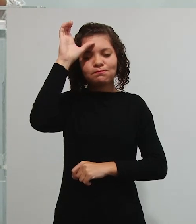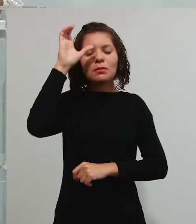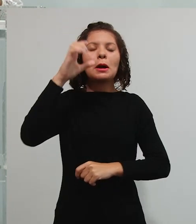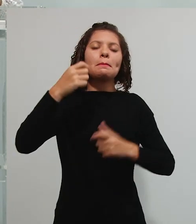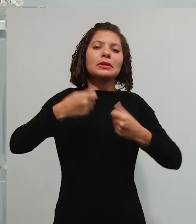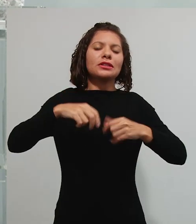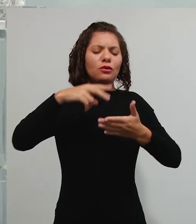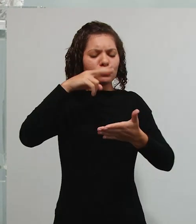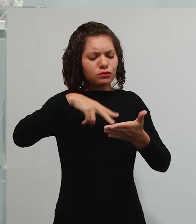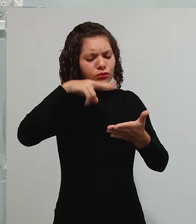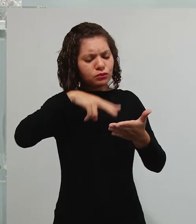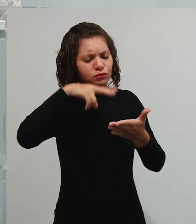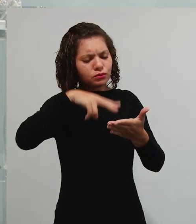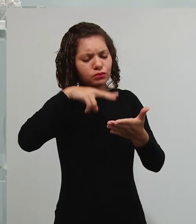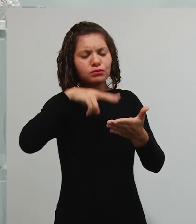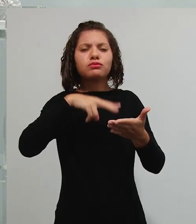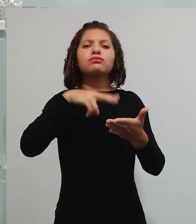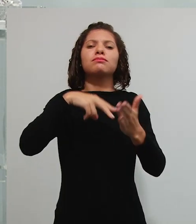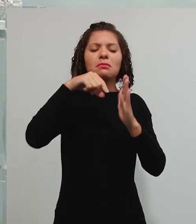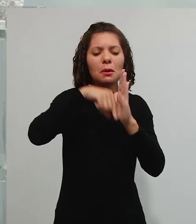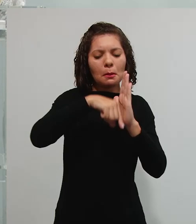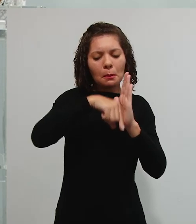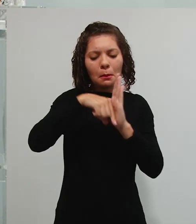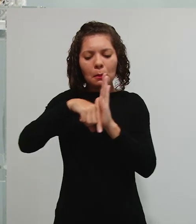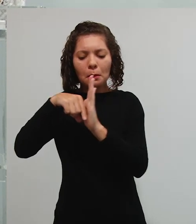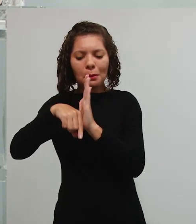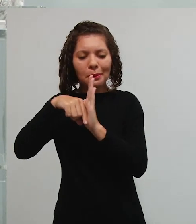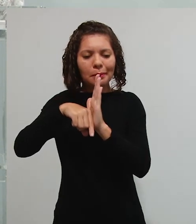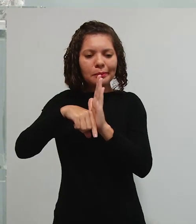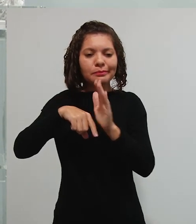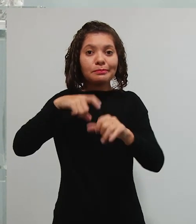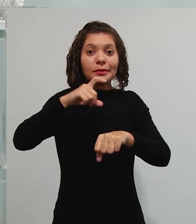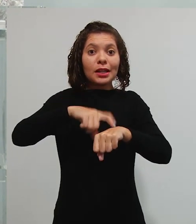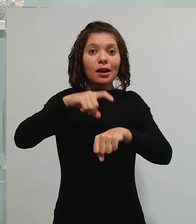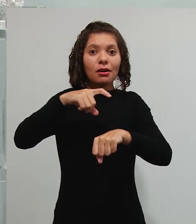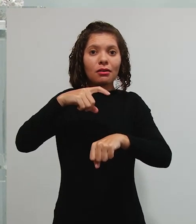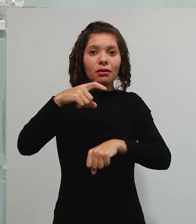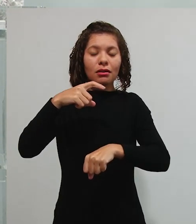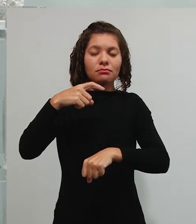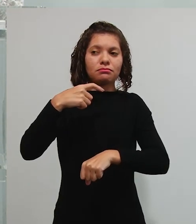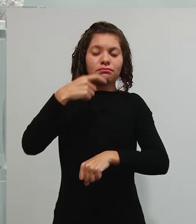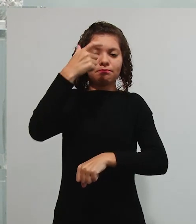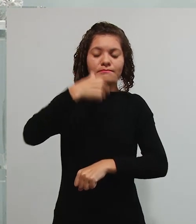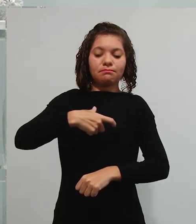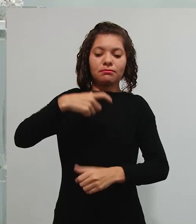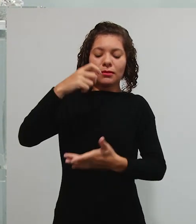muitas leituras. Enquanto a gente está lendo, a gente está o tempo todo